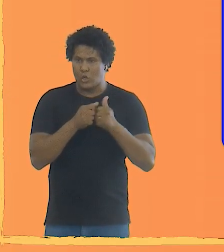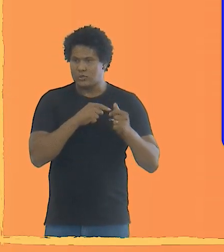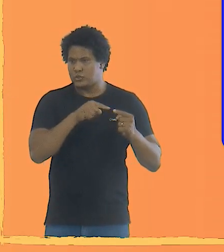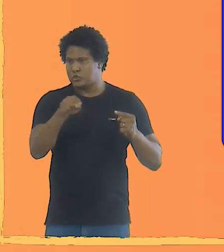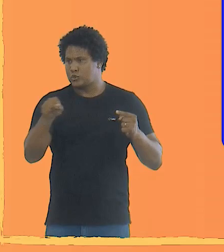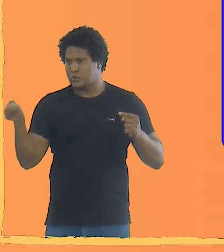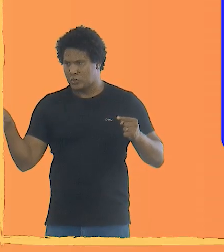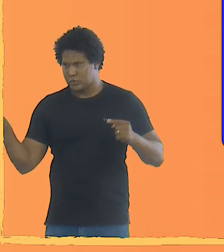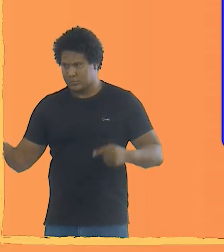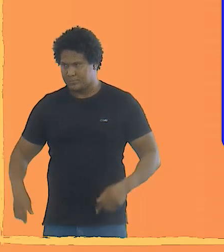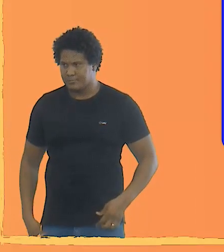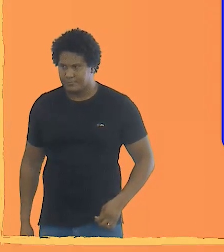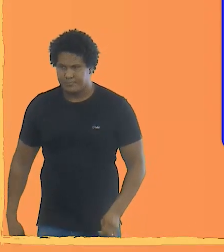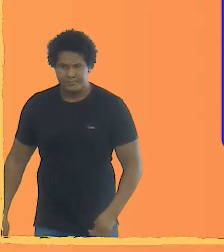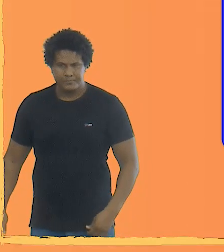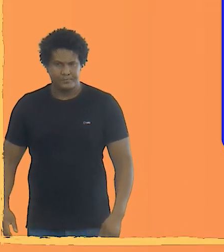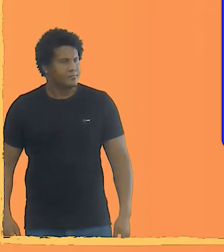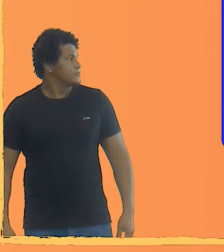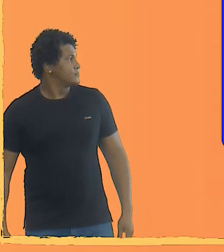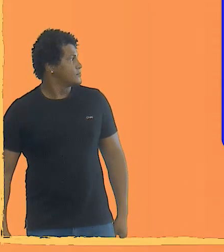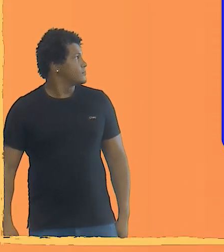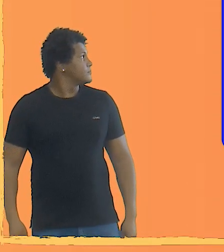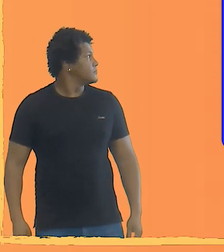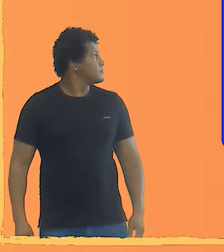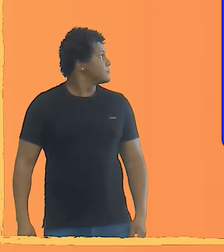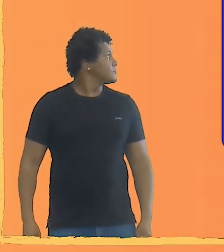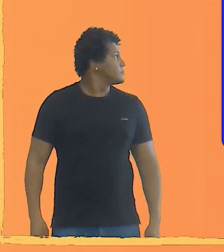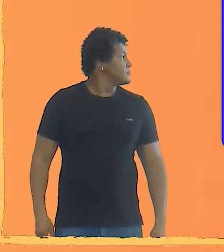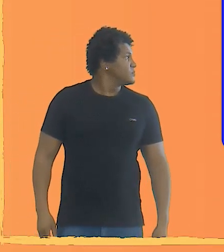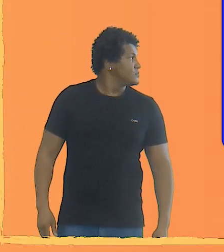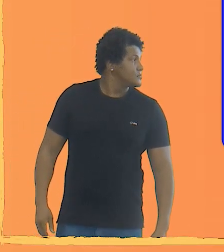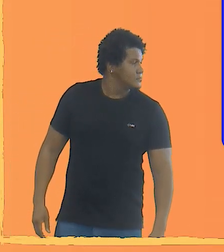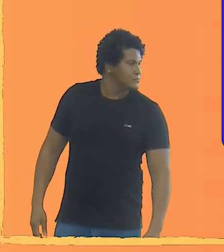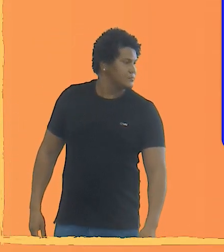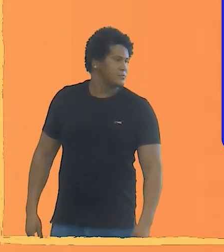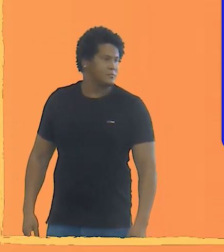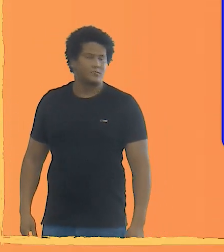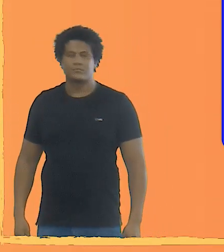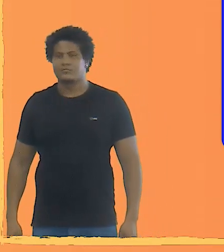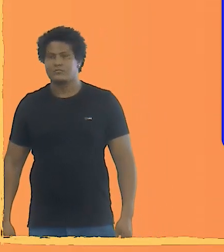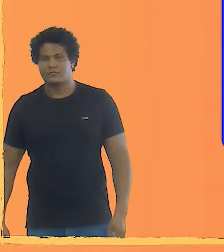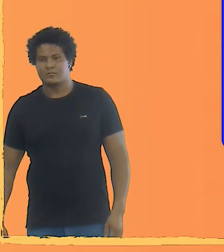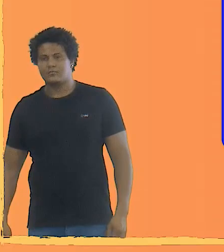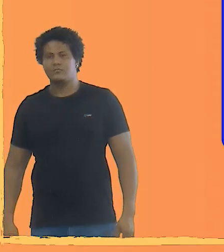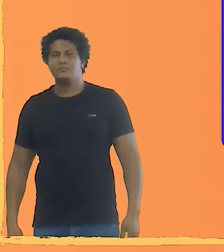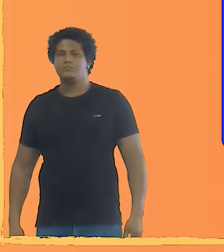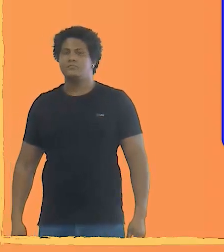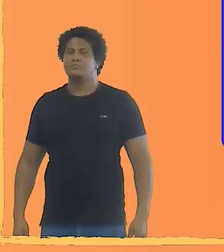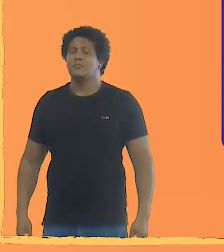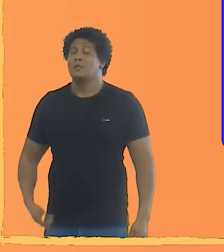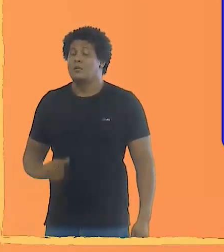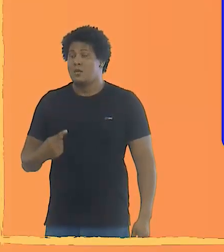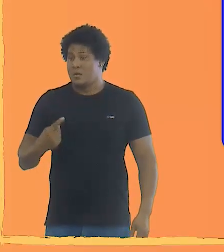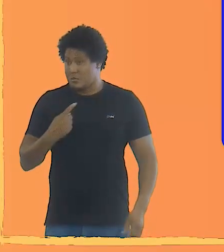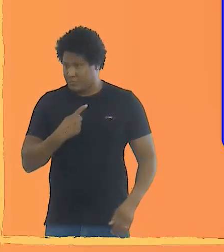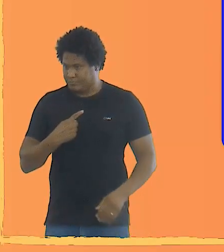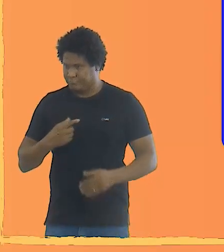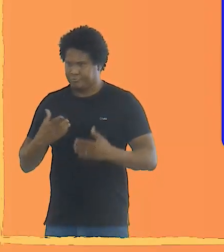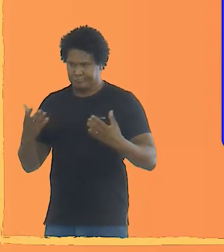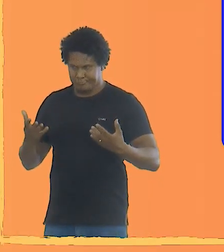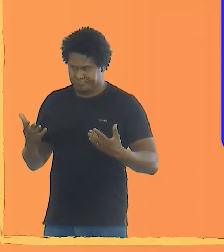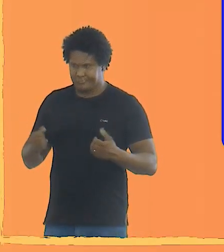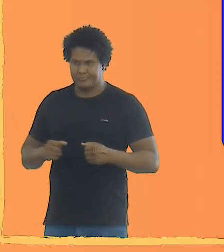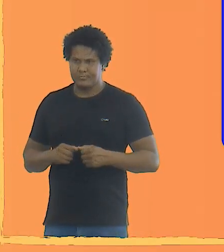fazer? Vamos lá dividir em casos. Olha só, eu tenho esse problema que está aqui, que é o mesmo problema que a gente havia citado. Supondo